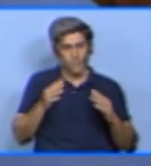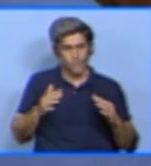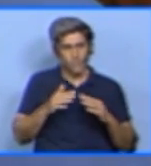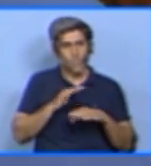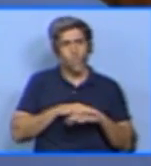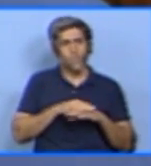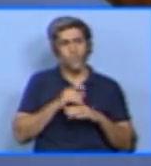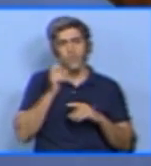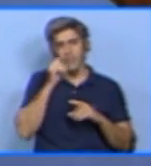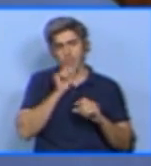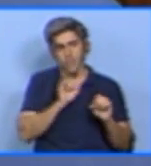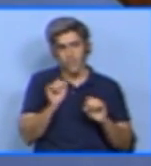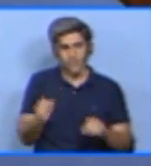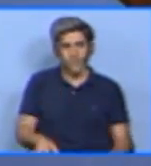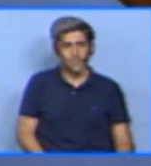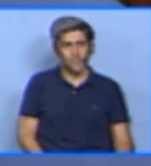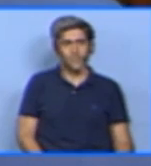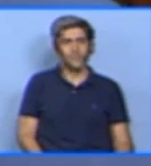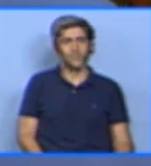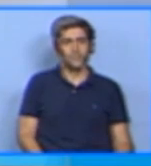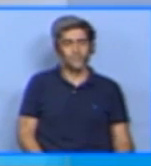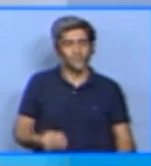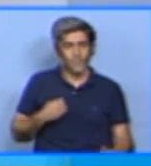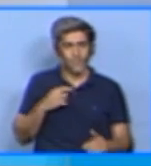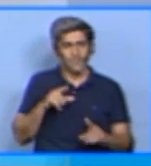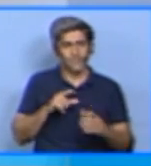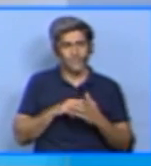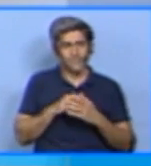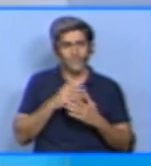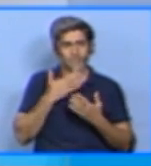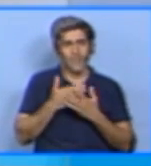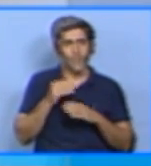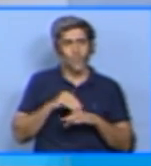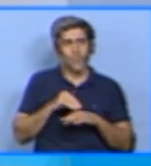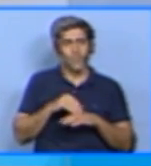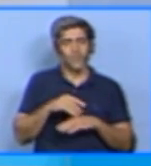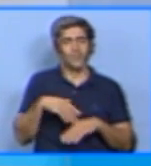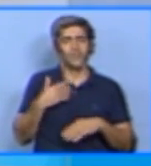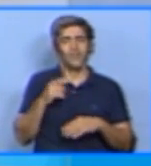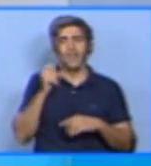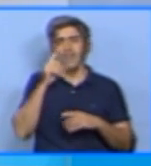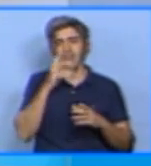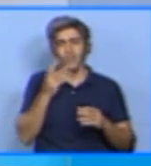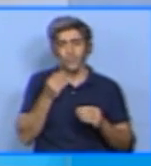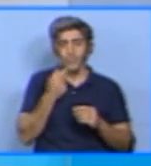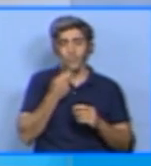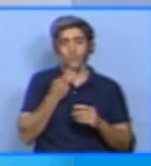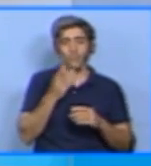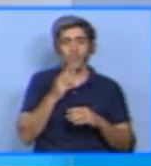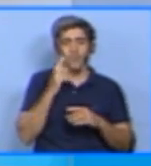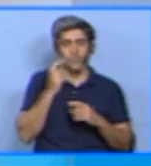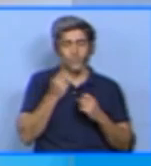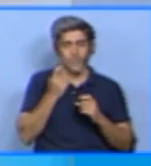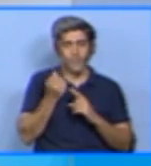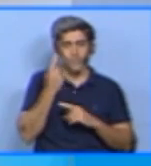quem? Bom, estamos sempre com essa preocupação de dar a culpa. As culpas são muitas e às vezes arranjamos um culpado, um